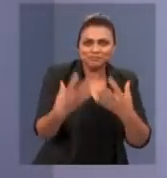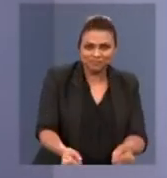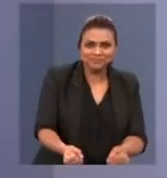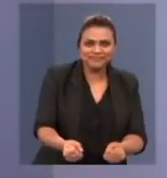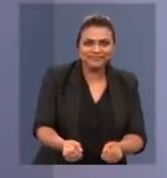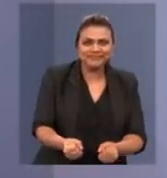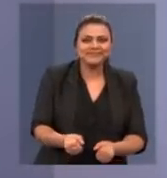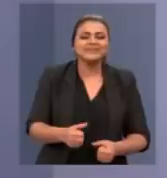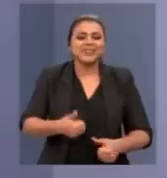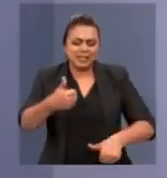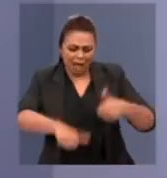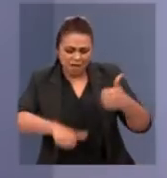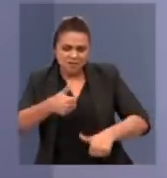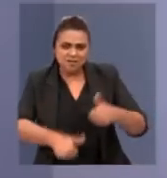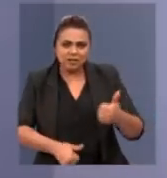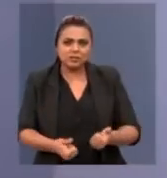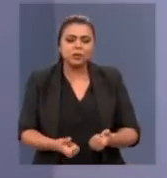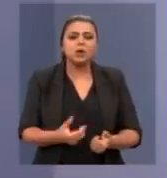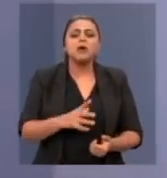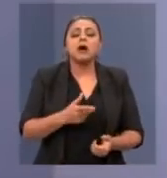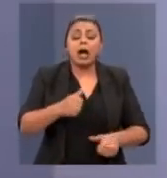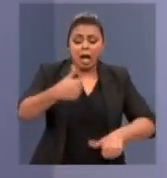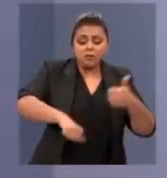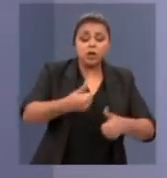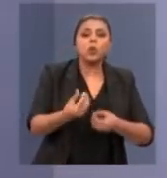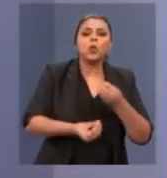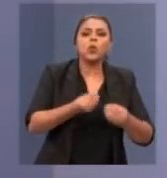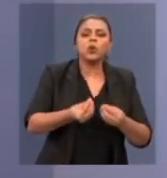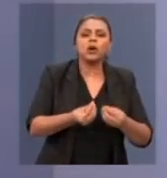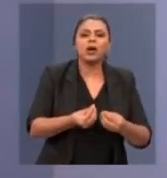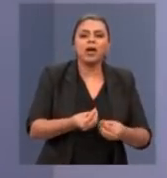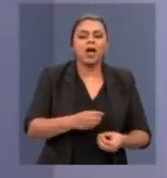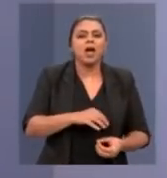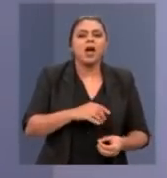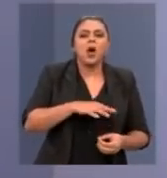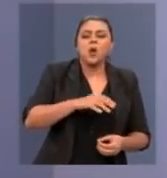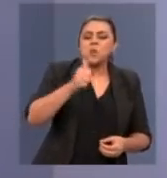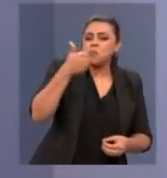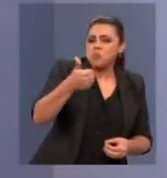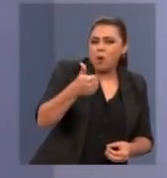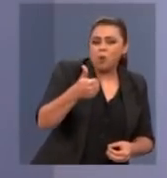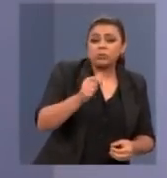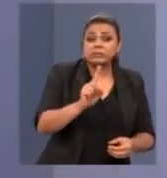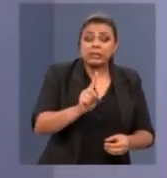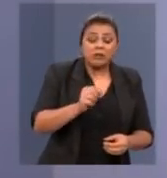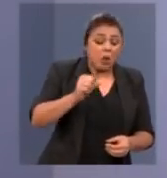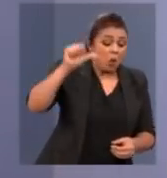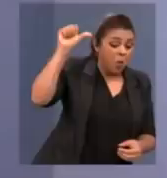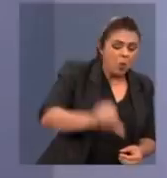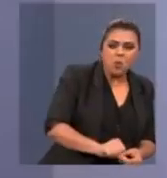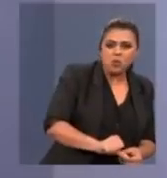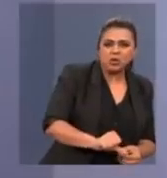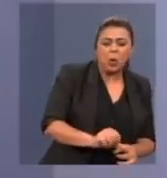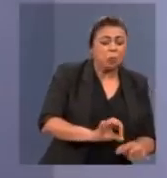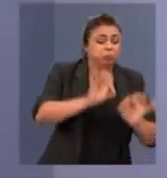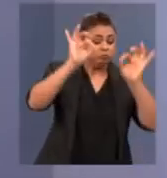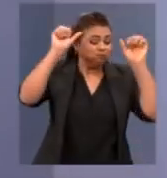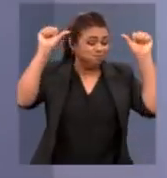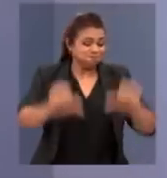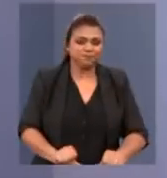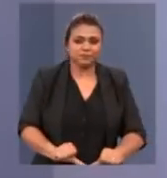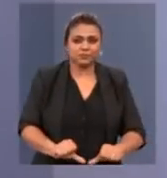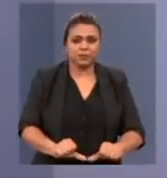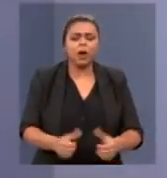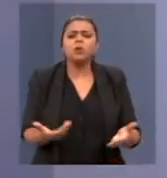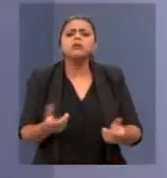60 conservação em péssimo ruim veio falar parece que foi uma maravilha você vai fazer isso também mantém com nossa população no